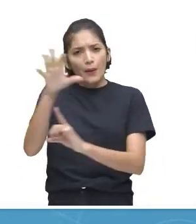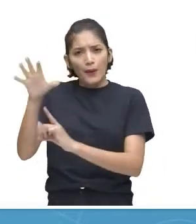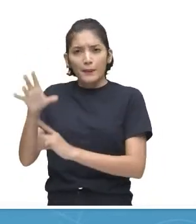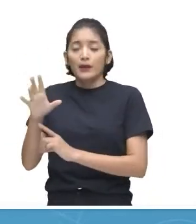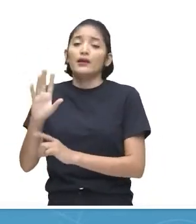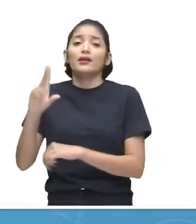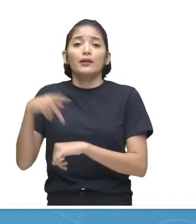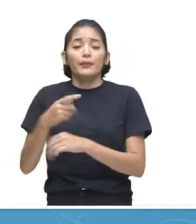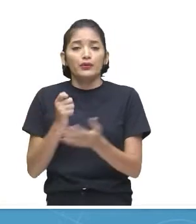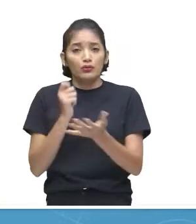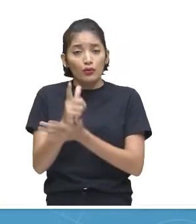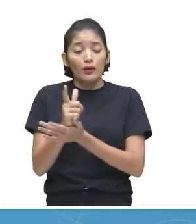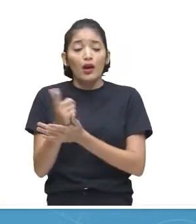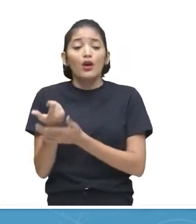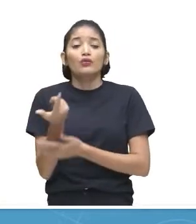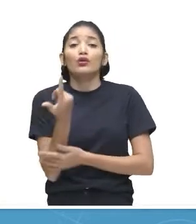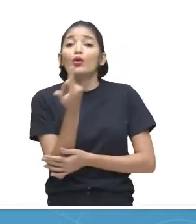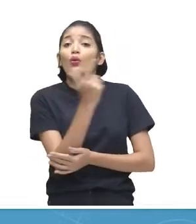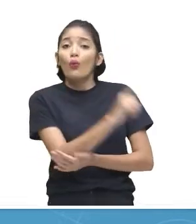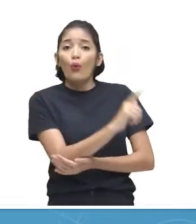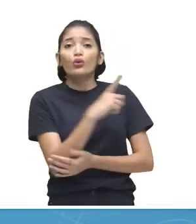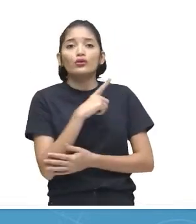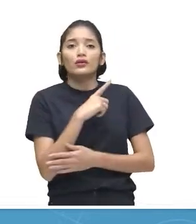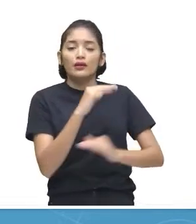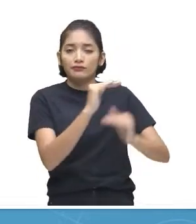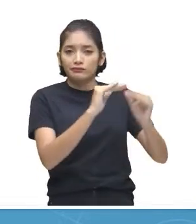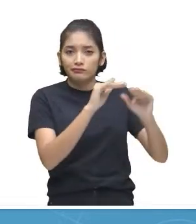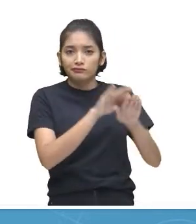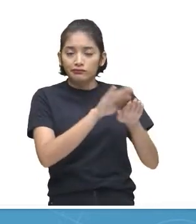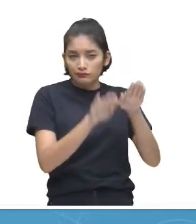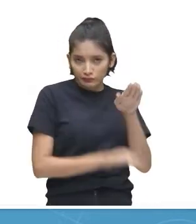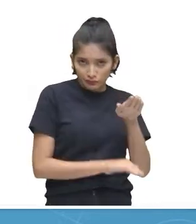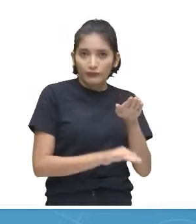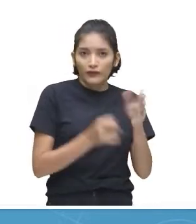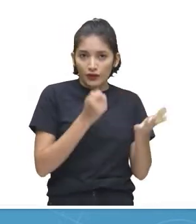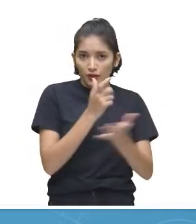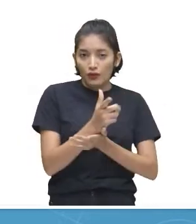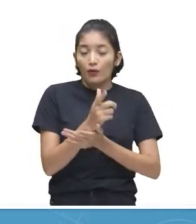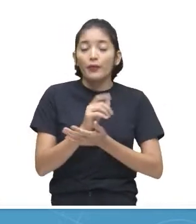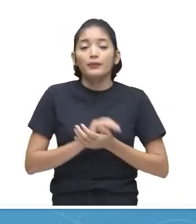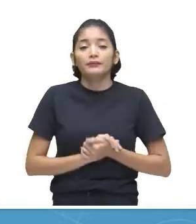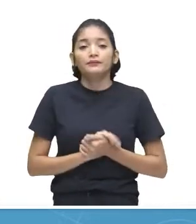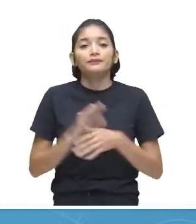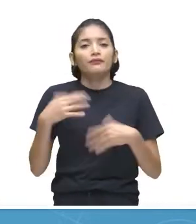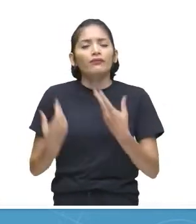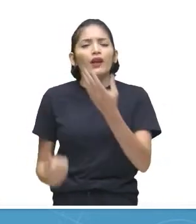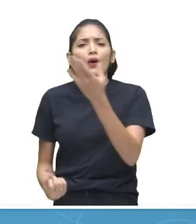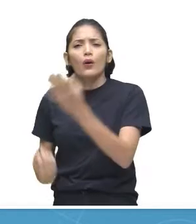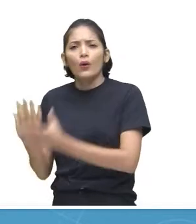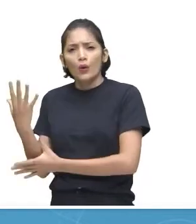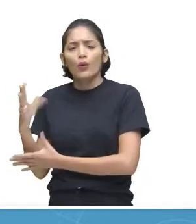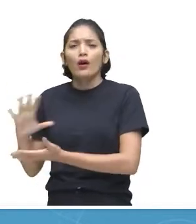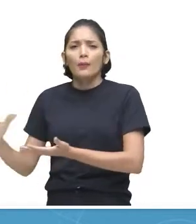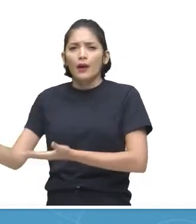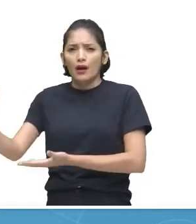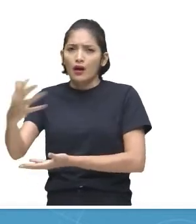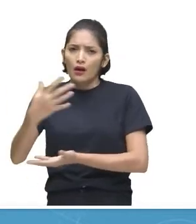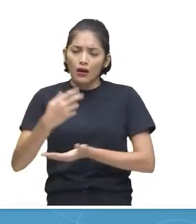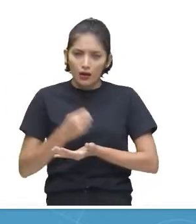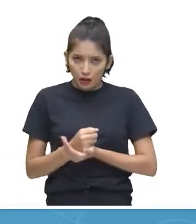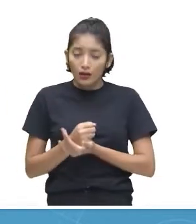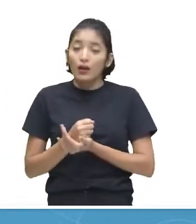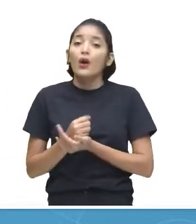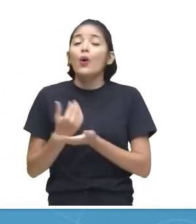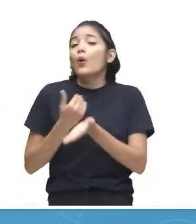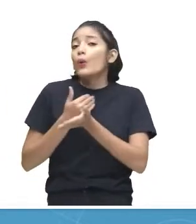de comprar do que os outros que tinham o menor poder de compra. Então, o surgimento e a acumulação de metais preciosos